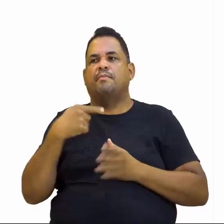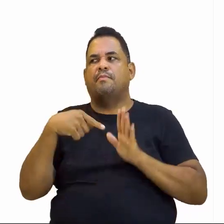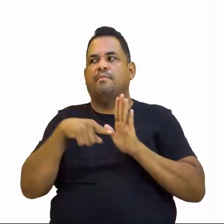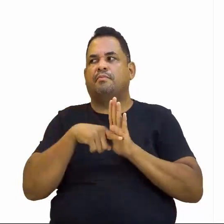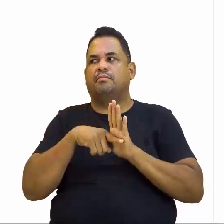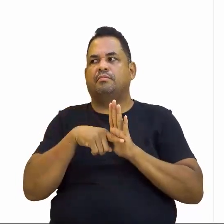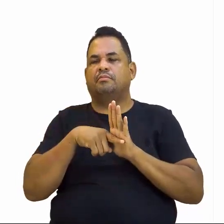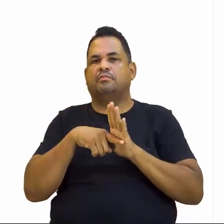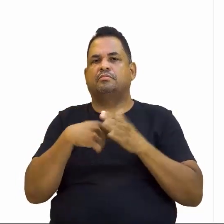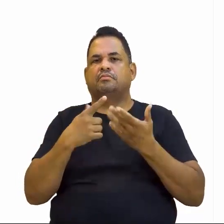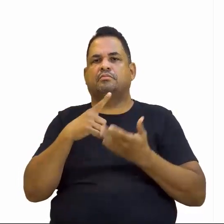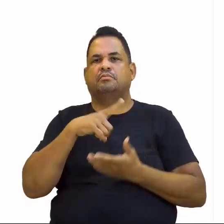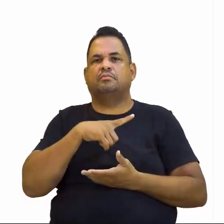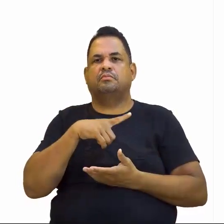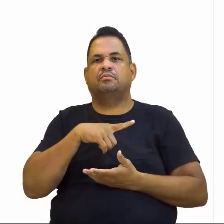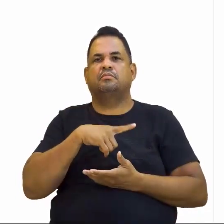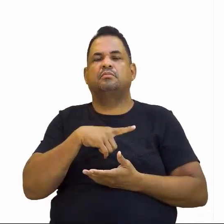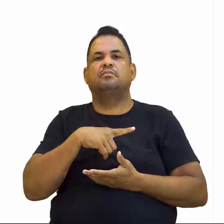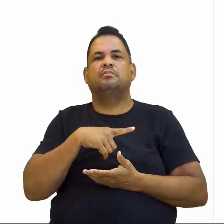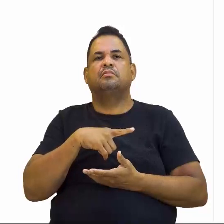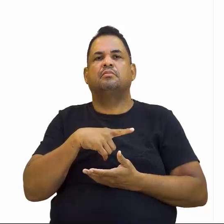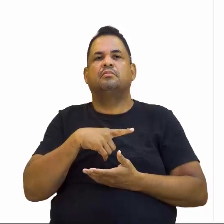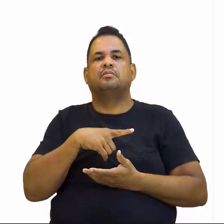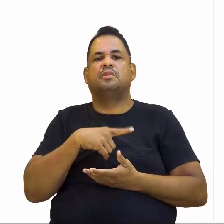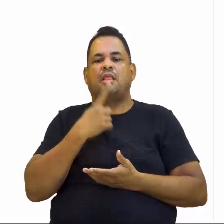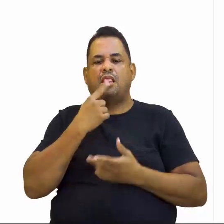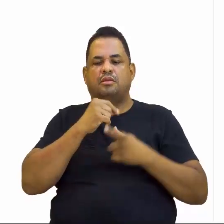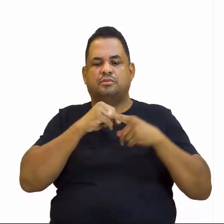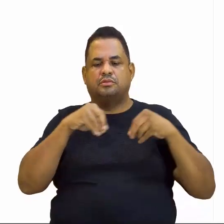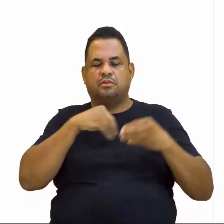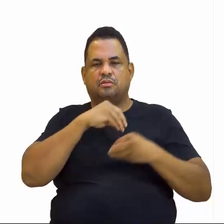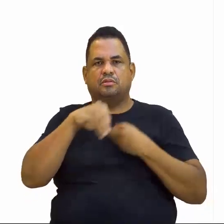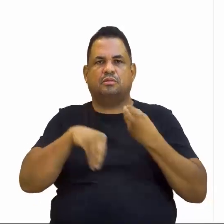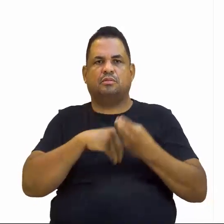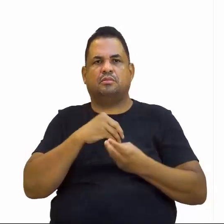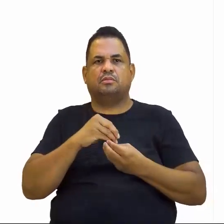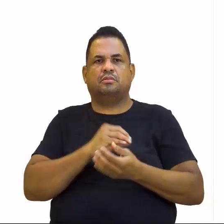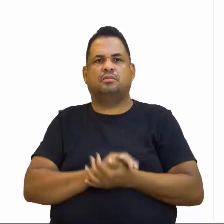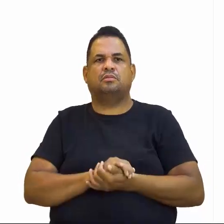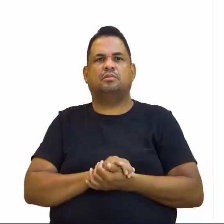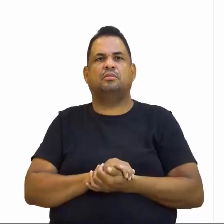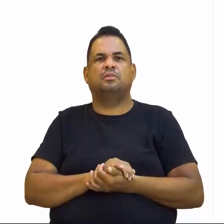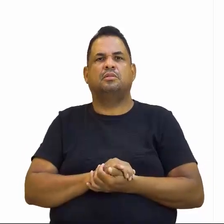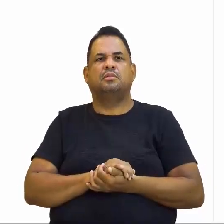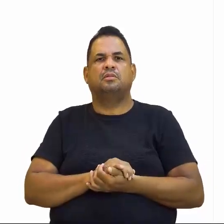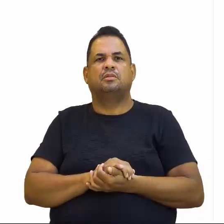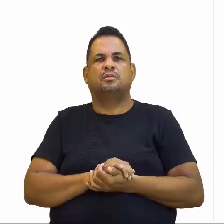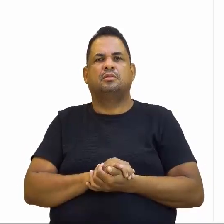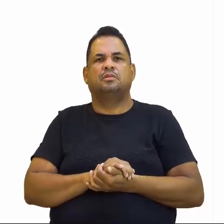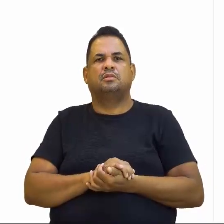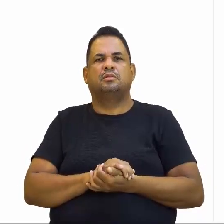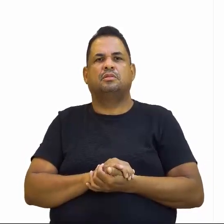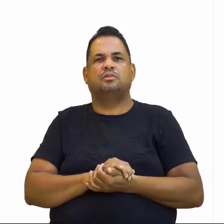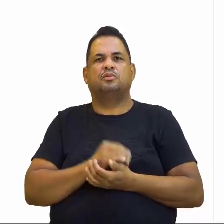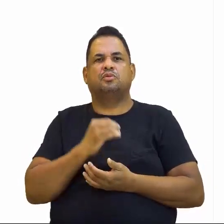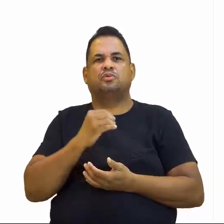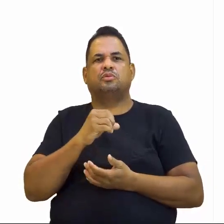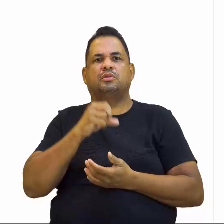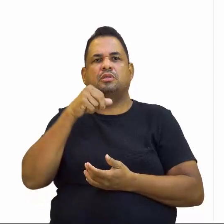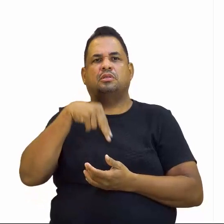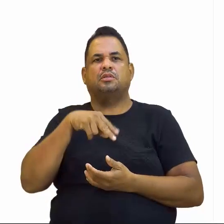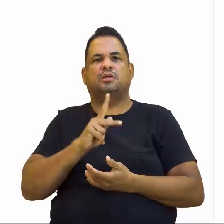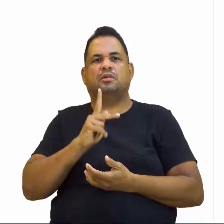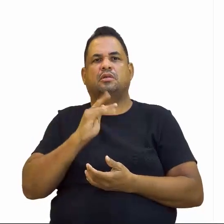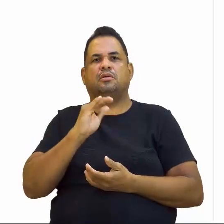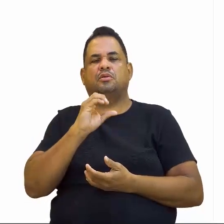aqui a gente tem um sal misto de sulfato de sódio e potássio, onde a